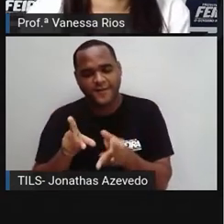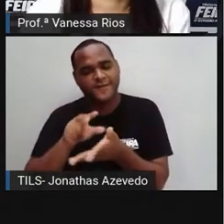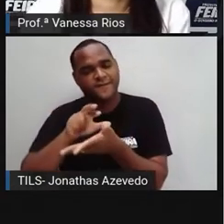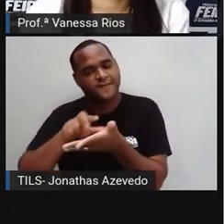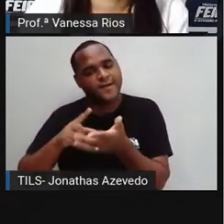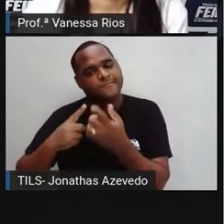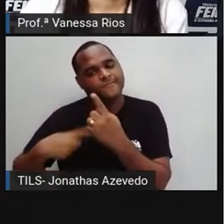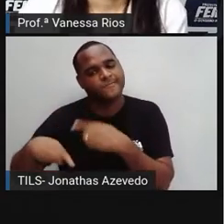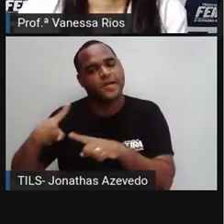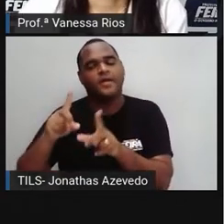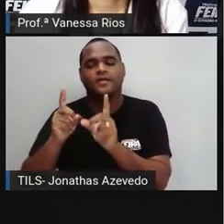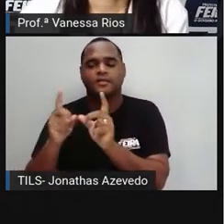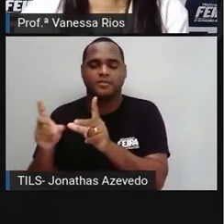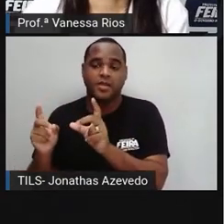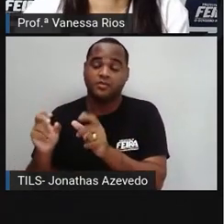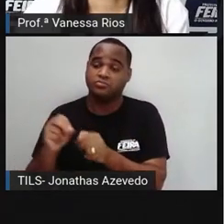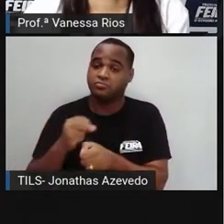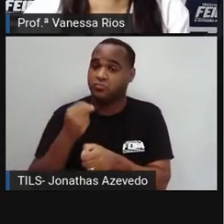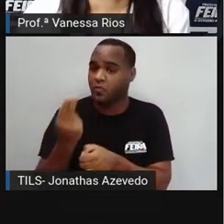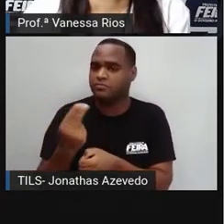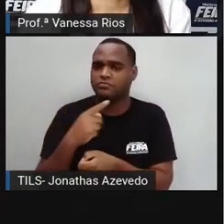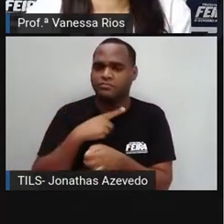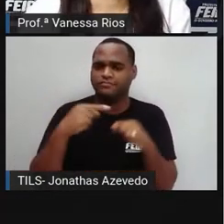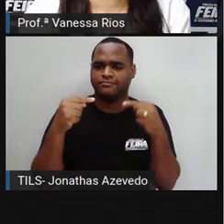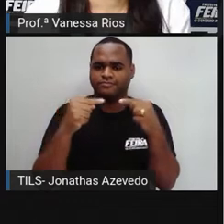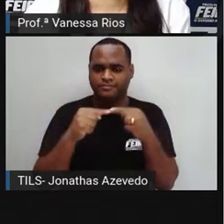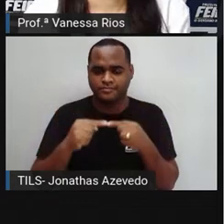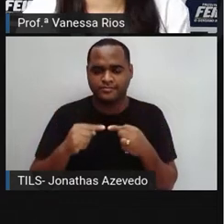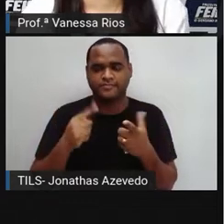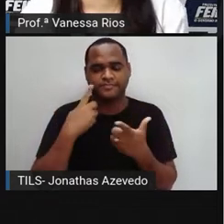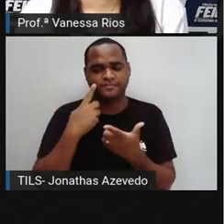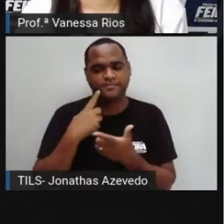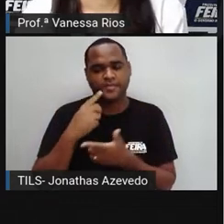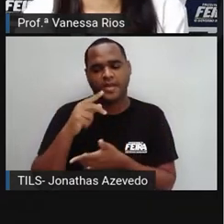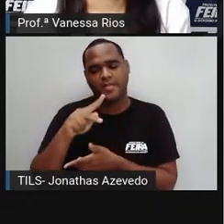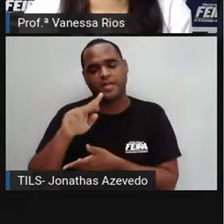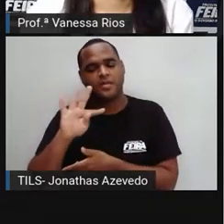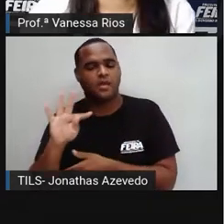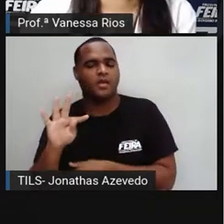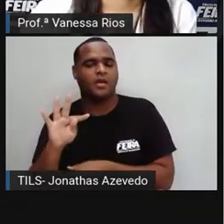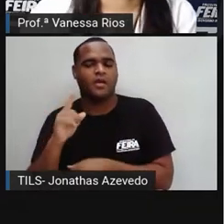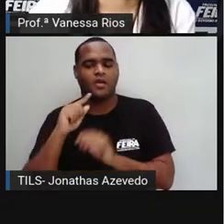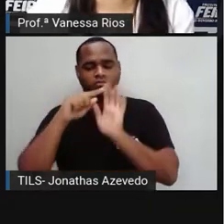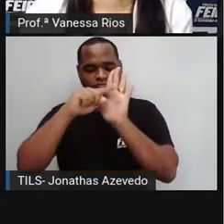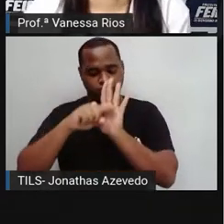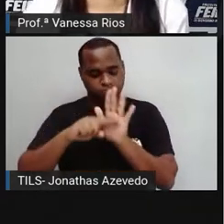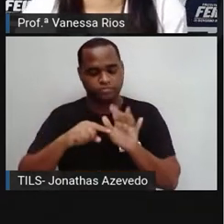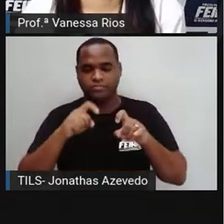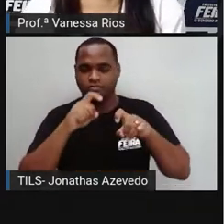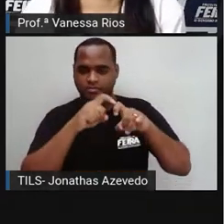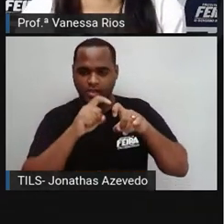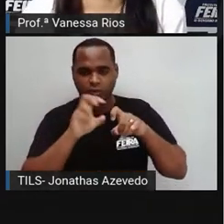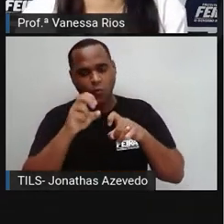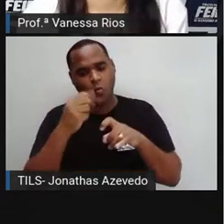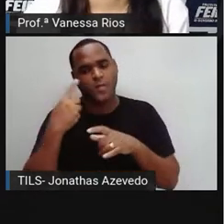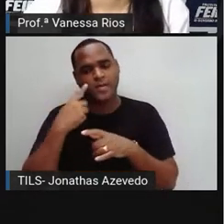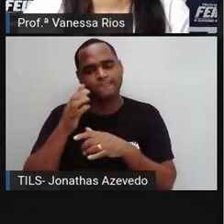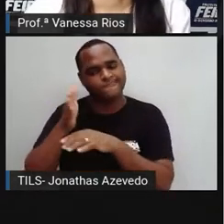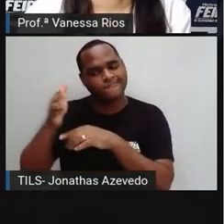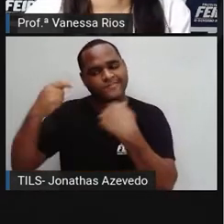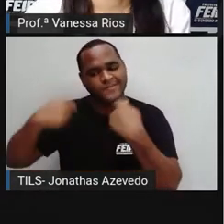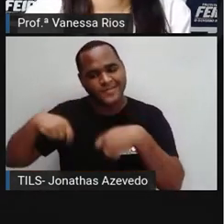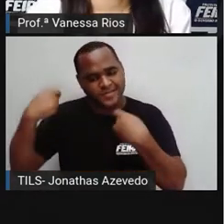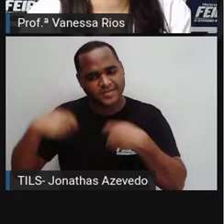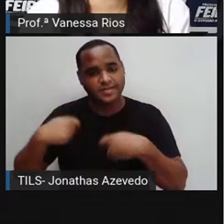de produtos, ou então a prestação de serviços, como exames médicos, consultas.